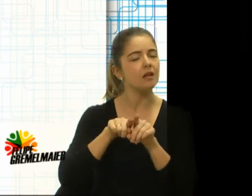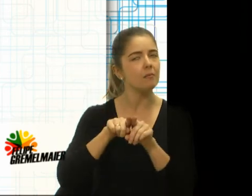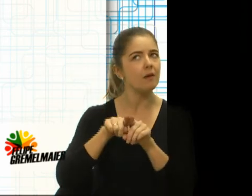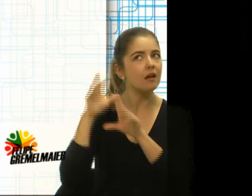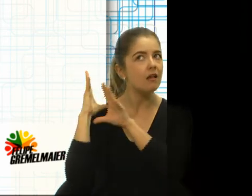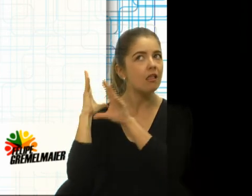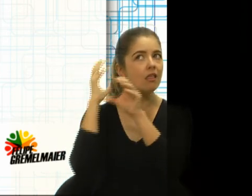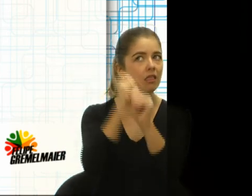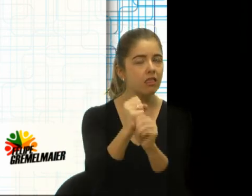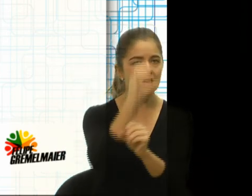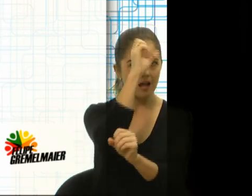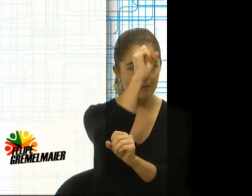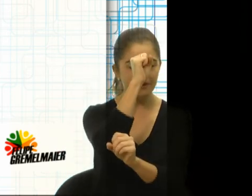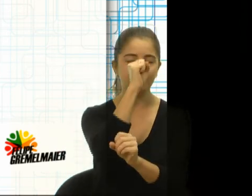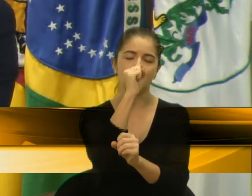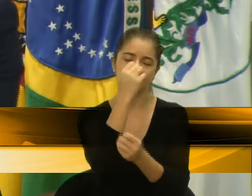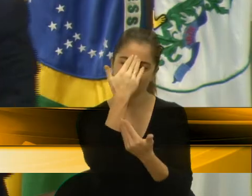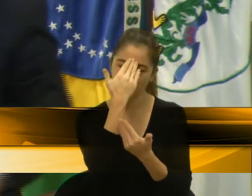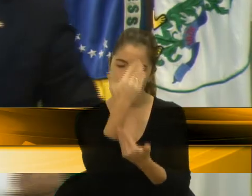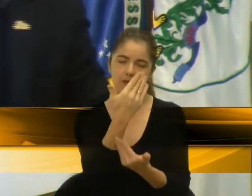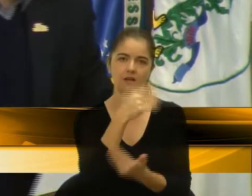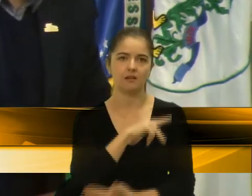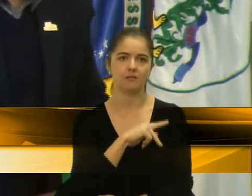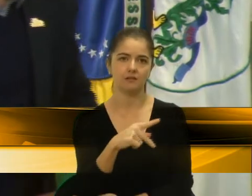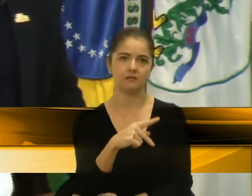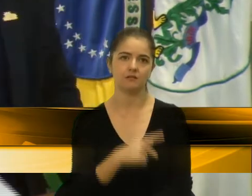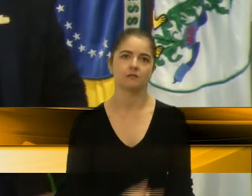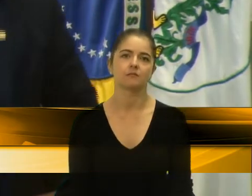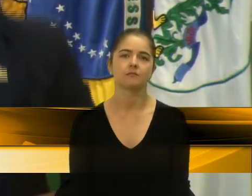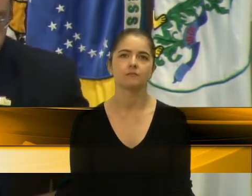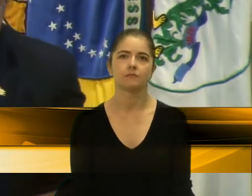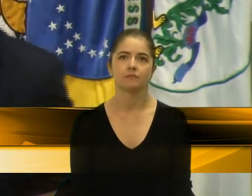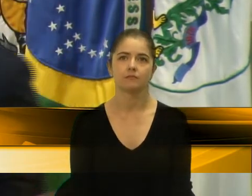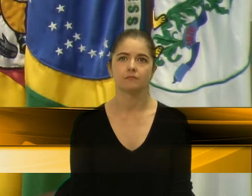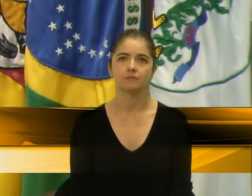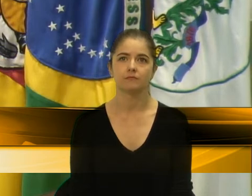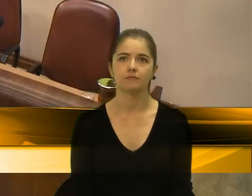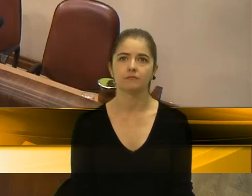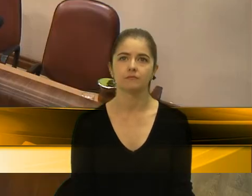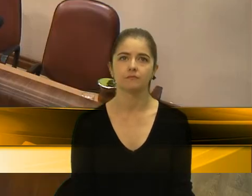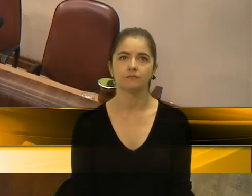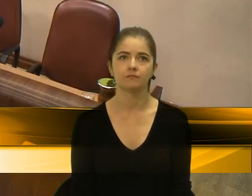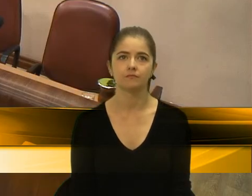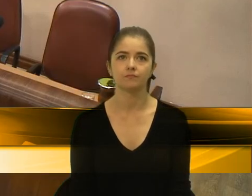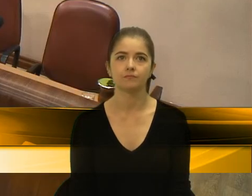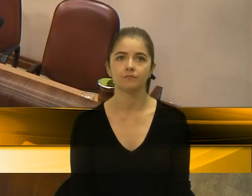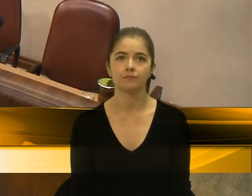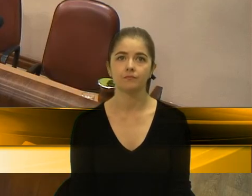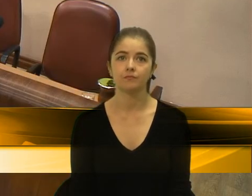vamos colocar tudo fora. Muito obrigado, senhor presidente. Uma declaração de líder.